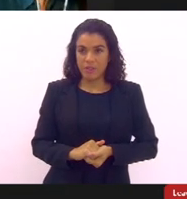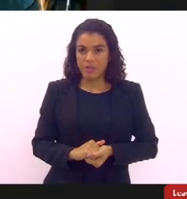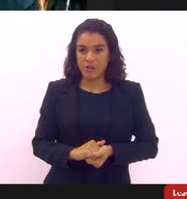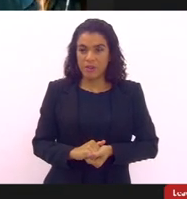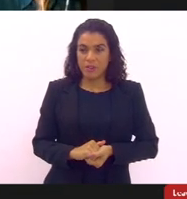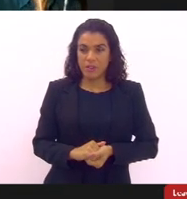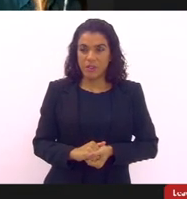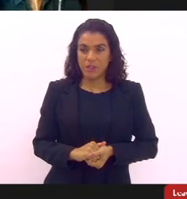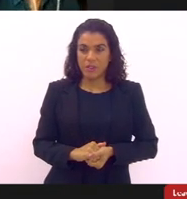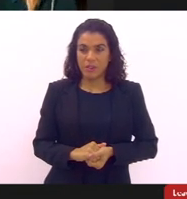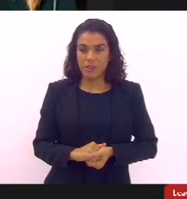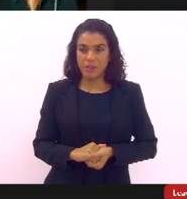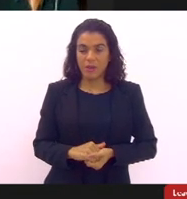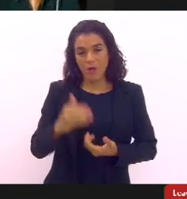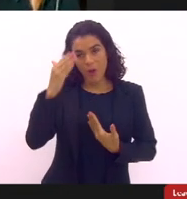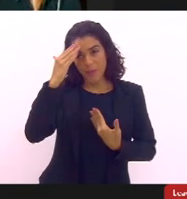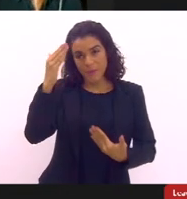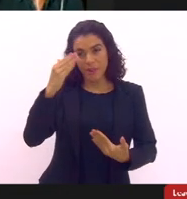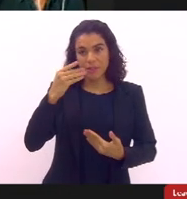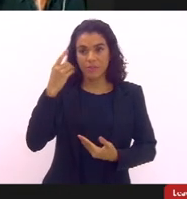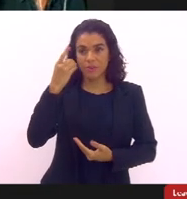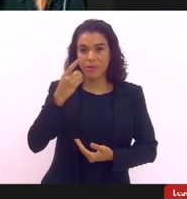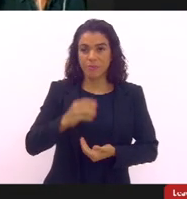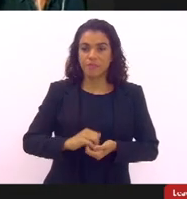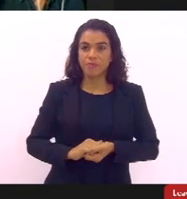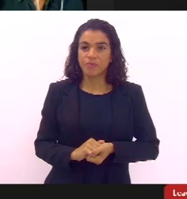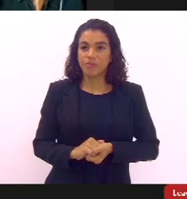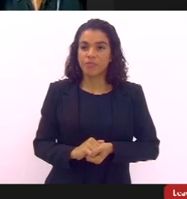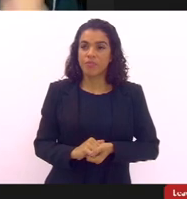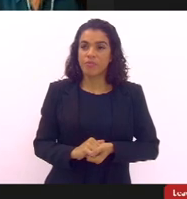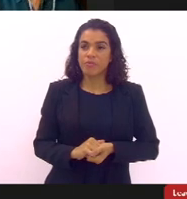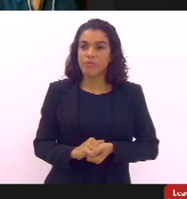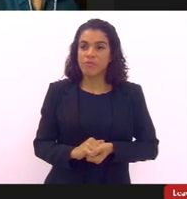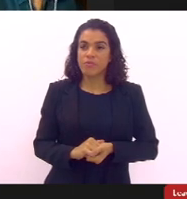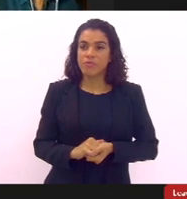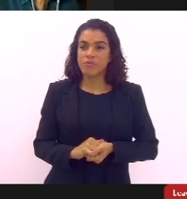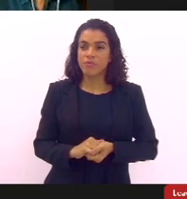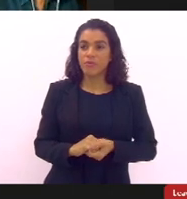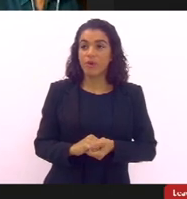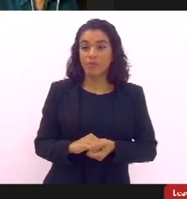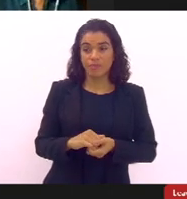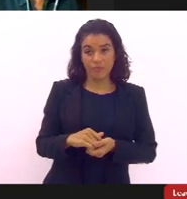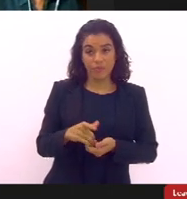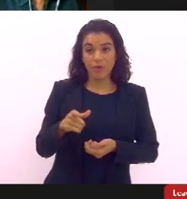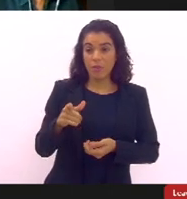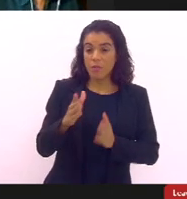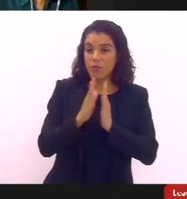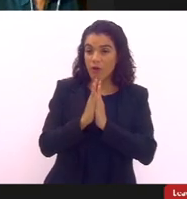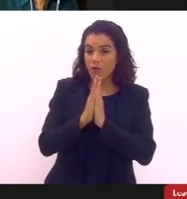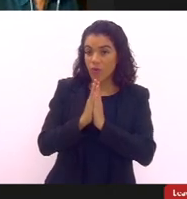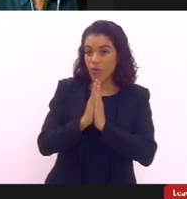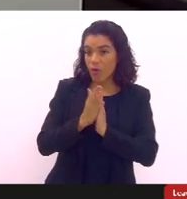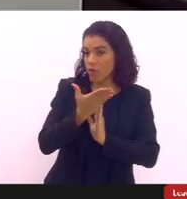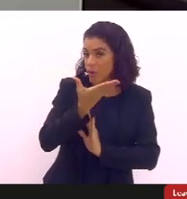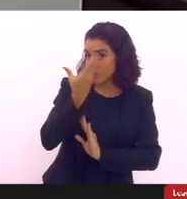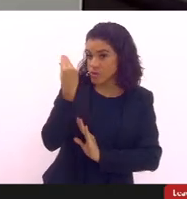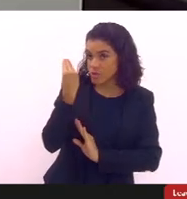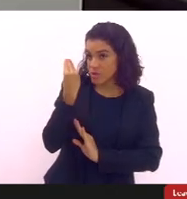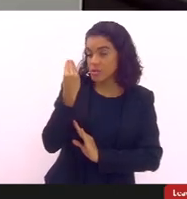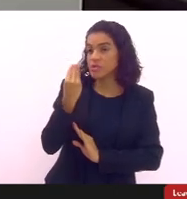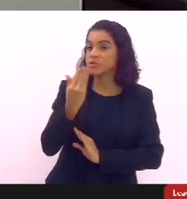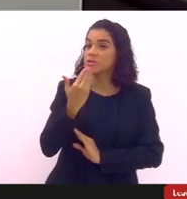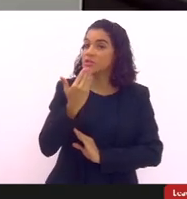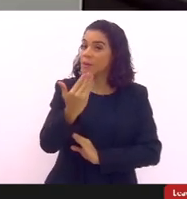liberdade. Tá bom? Obrigado, deputado. Obrigada. Não esquecendo, doutor Lúcio, que a gente está pedindo ao